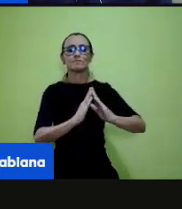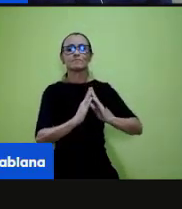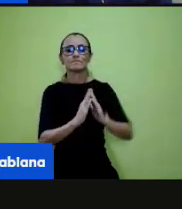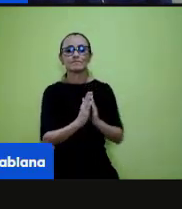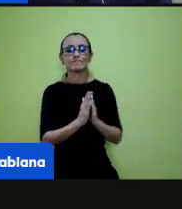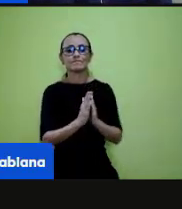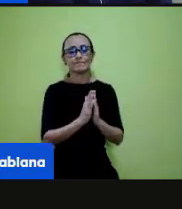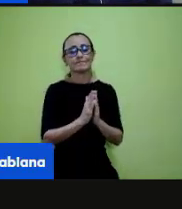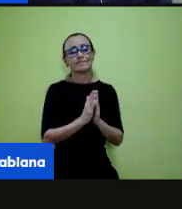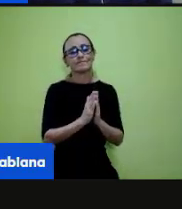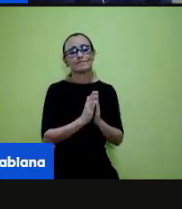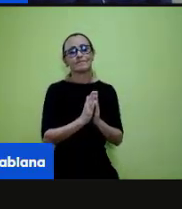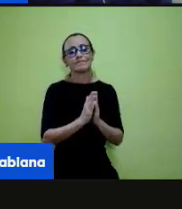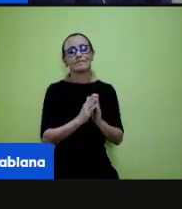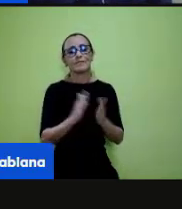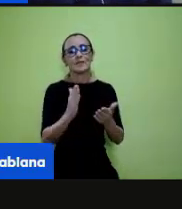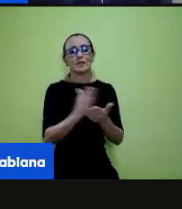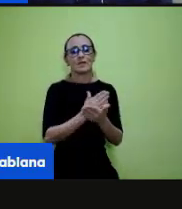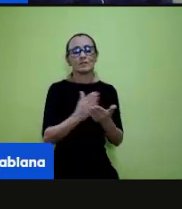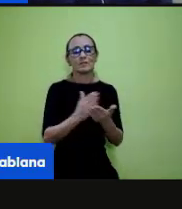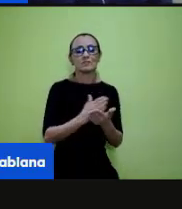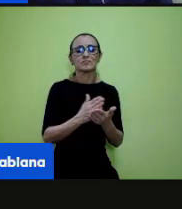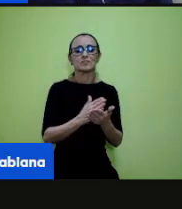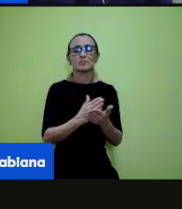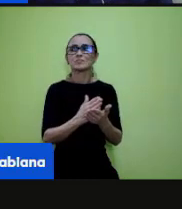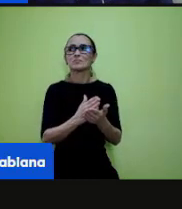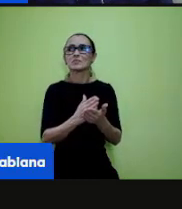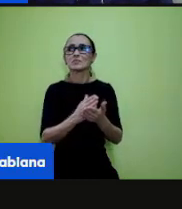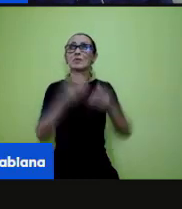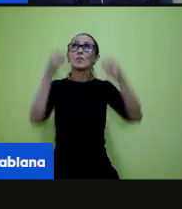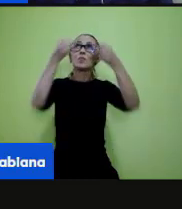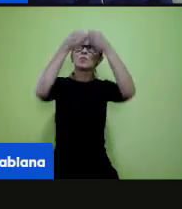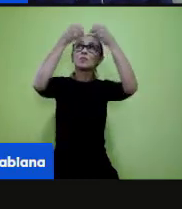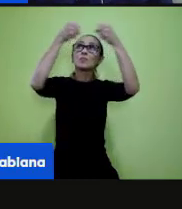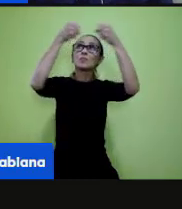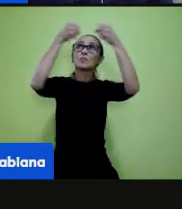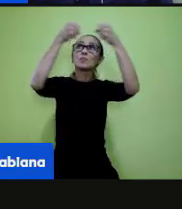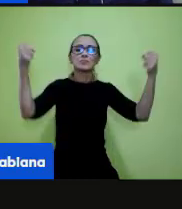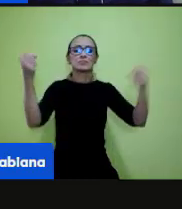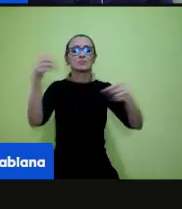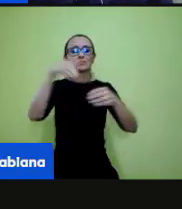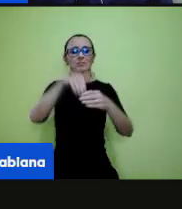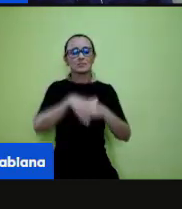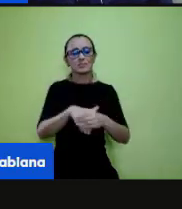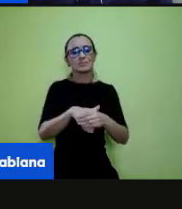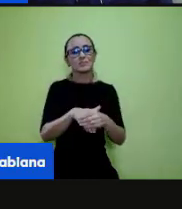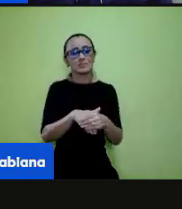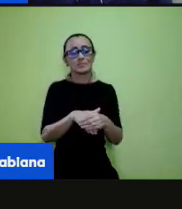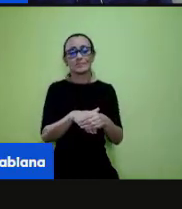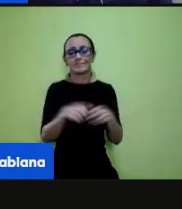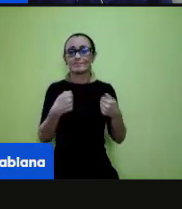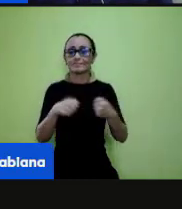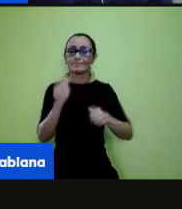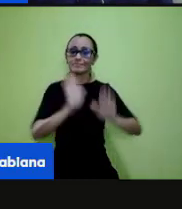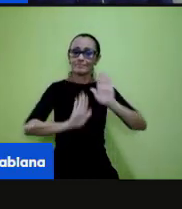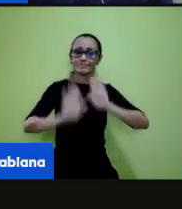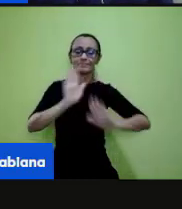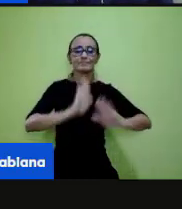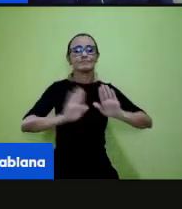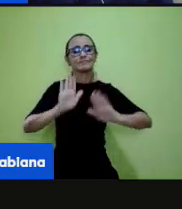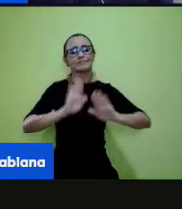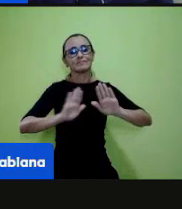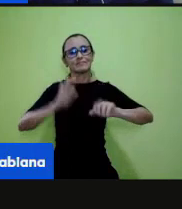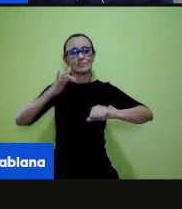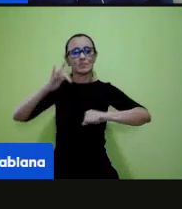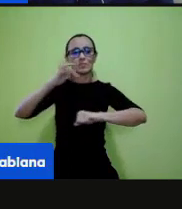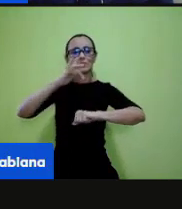trabalho. As cortinas, debaixo da pia, tudo, ele vive dentro das residências. Ele é um mosquito